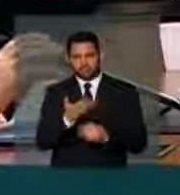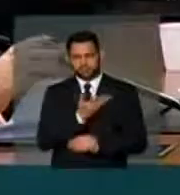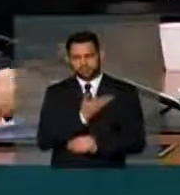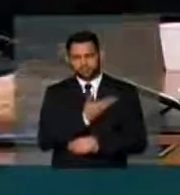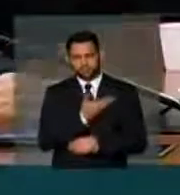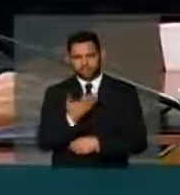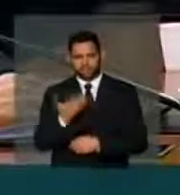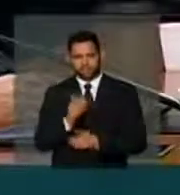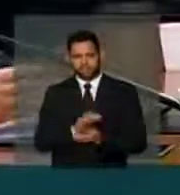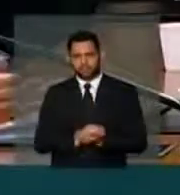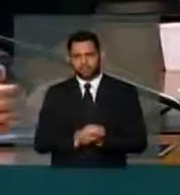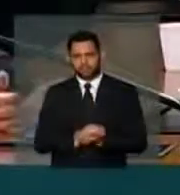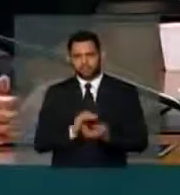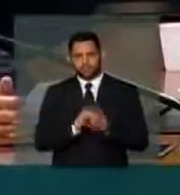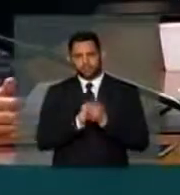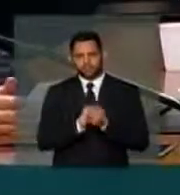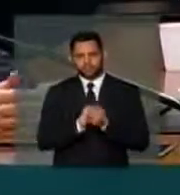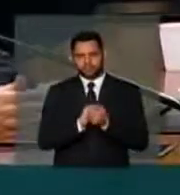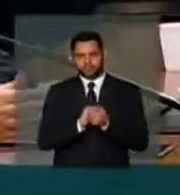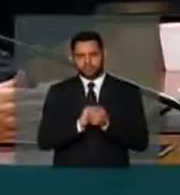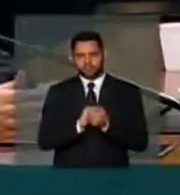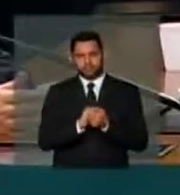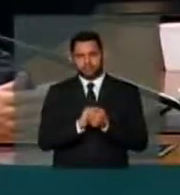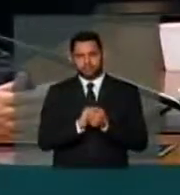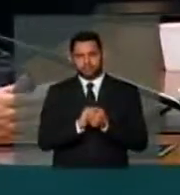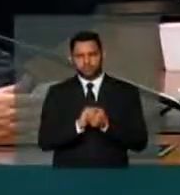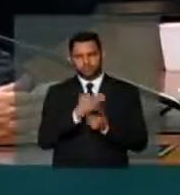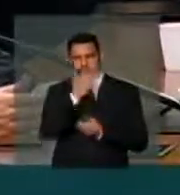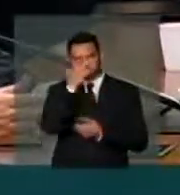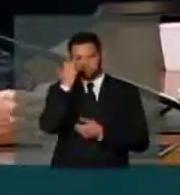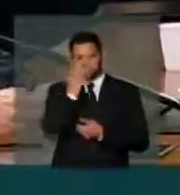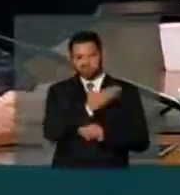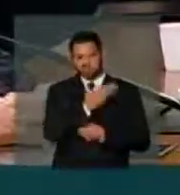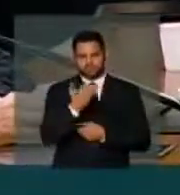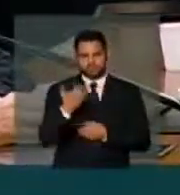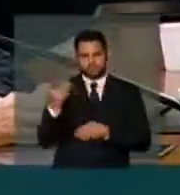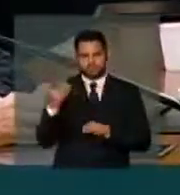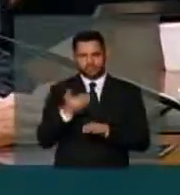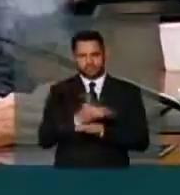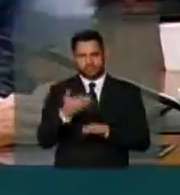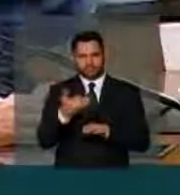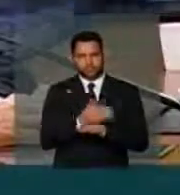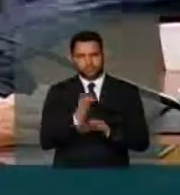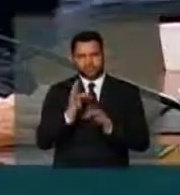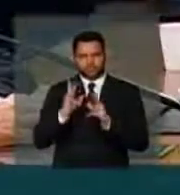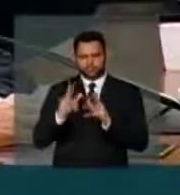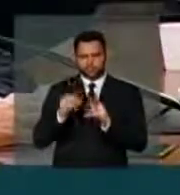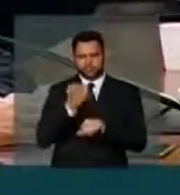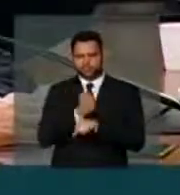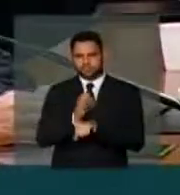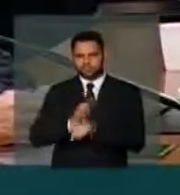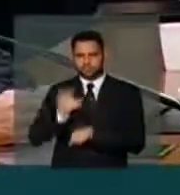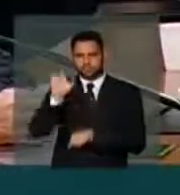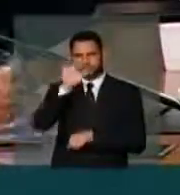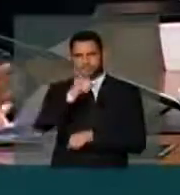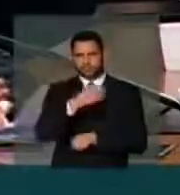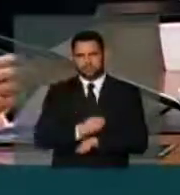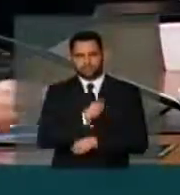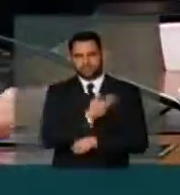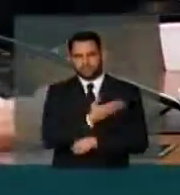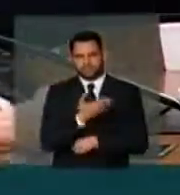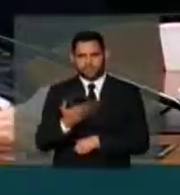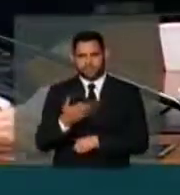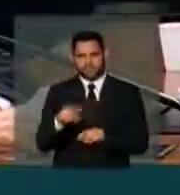colegas e cumprimentando também as pessoas que vieram de todos os estados aqui